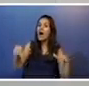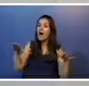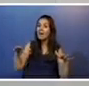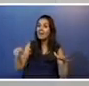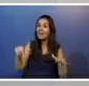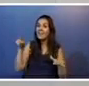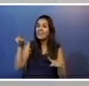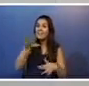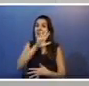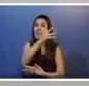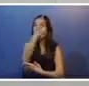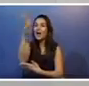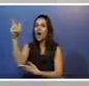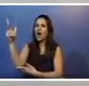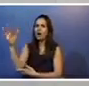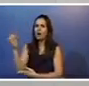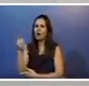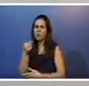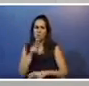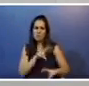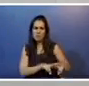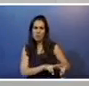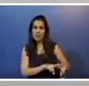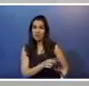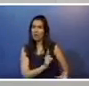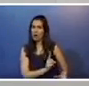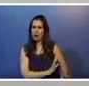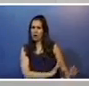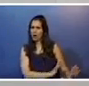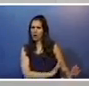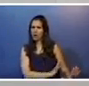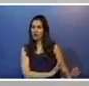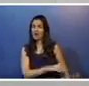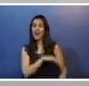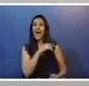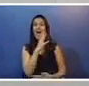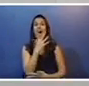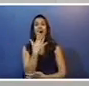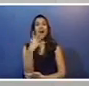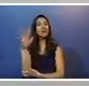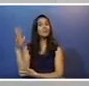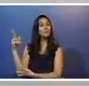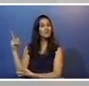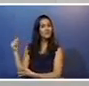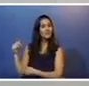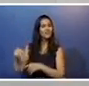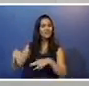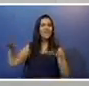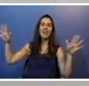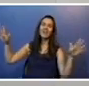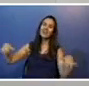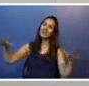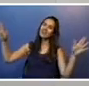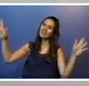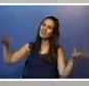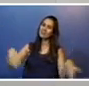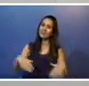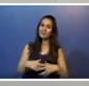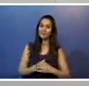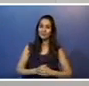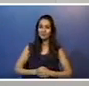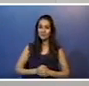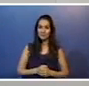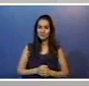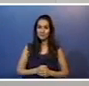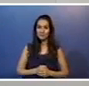na natureza, é voando livremente, se reproduzindo livremente para não entrar em extinção,